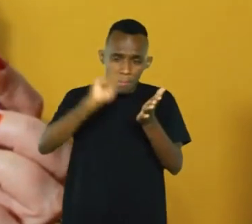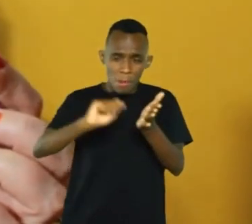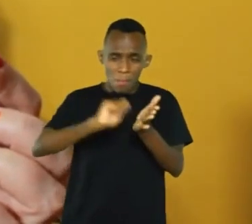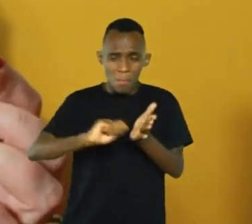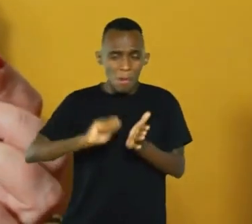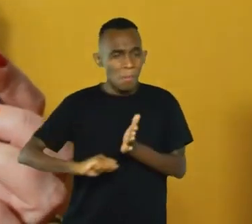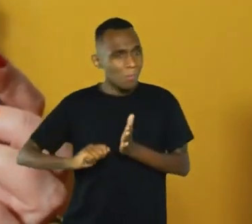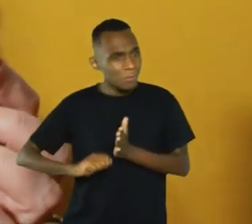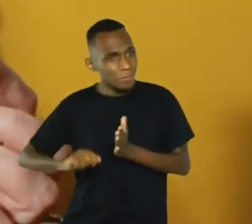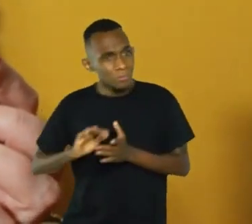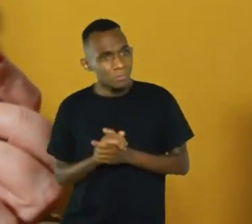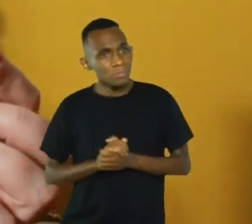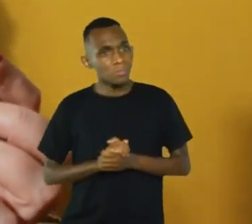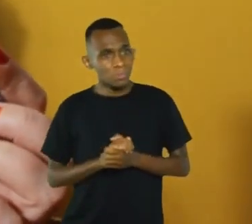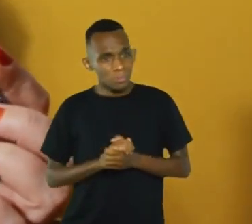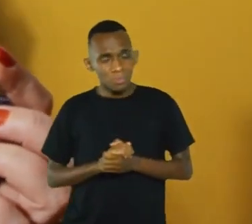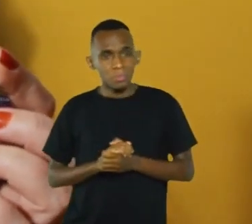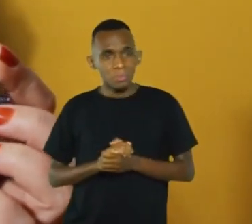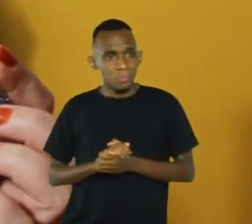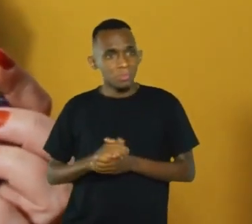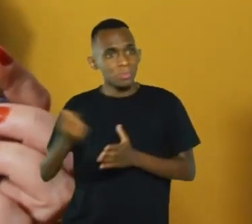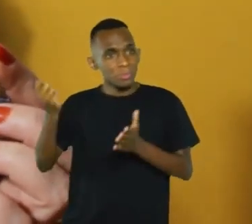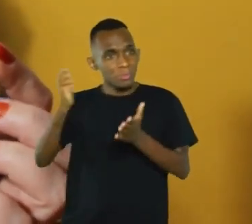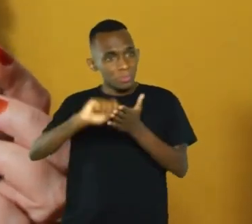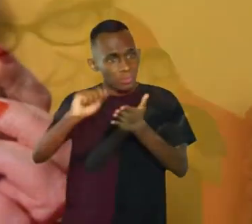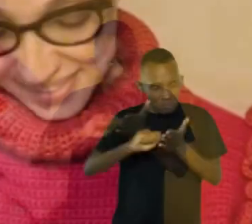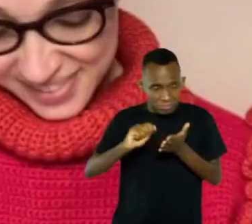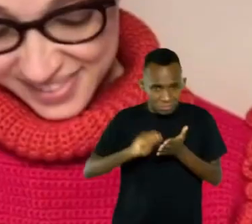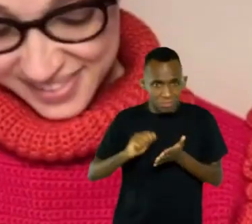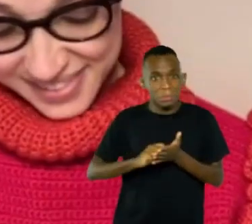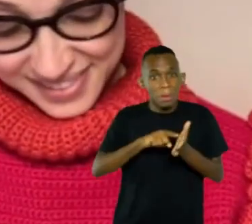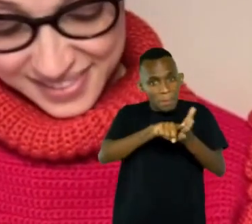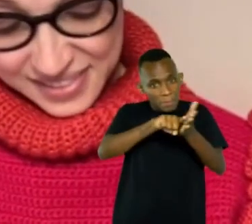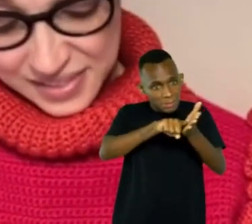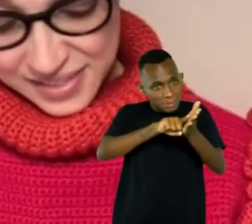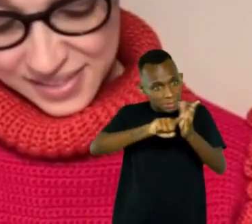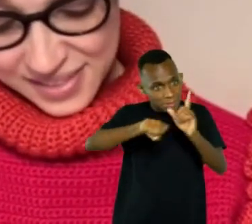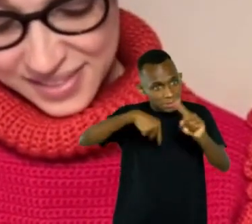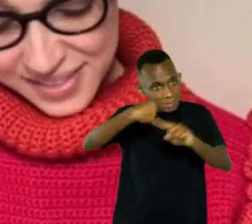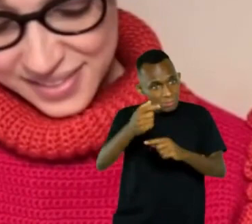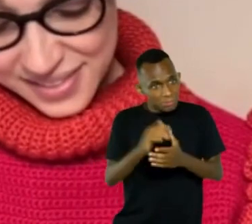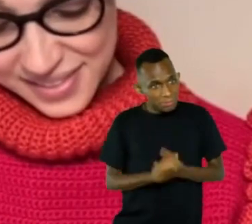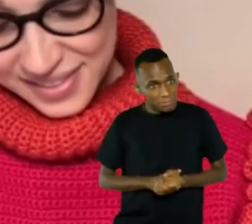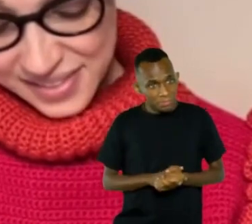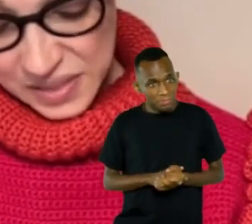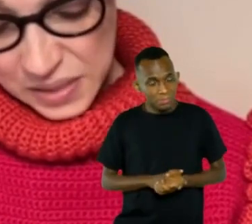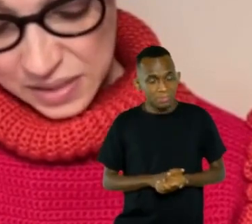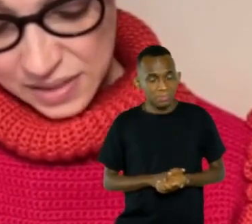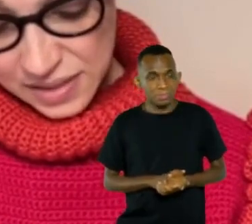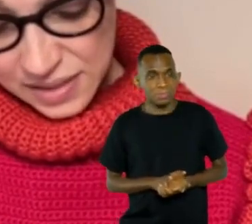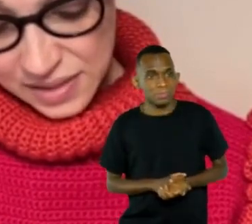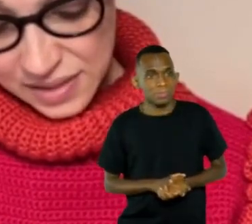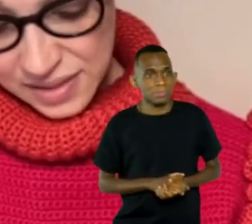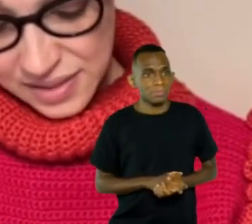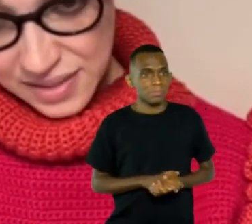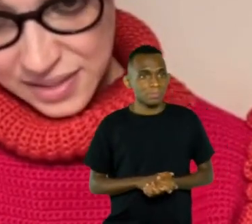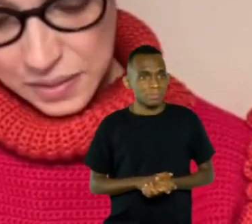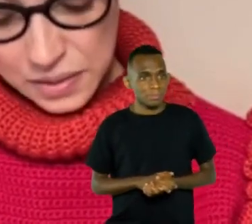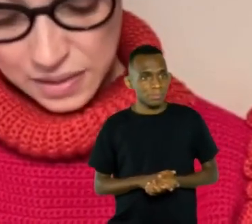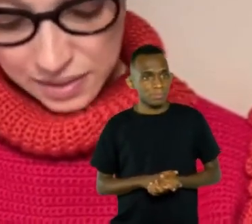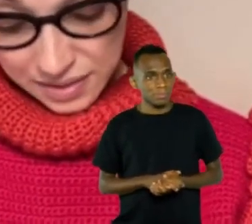É um livro assim que você quer voltar nele para consultas. Deixa eu ver o que a Cris fez nesse momento.